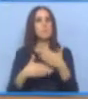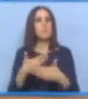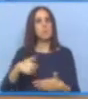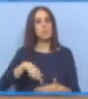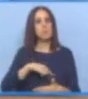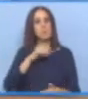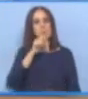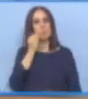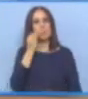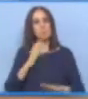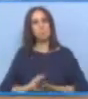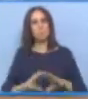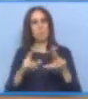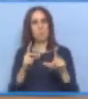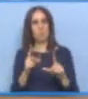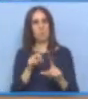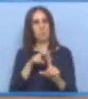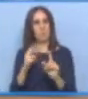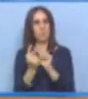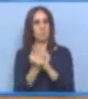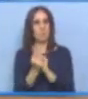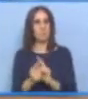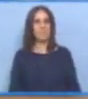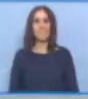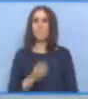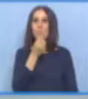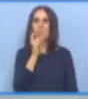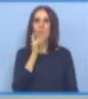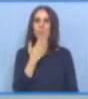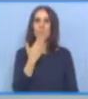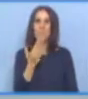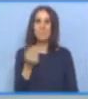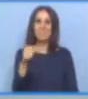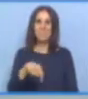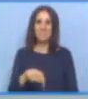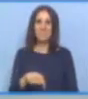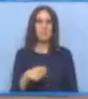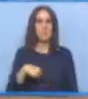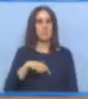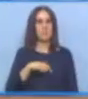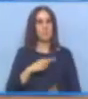podemos melhorar a forma como os atendemos. Muito bem, Filipe, obrigado por ter estado hoje aqui e nós